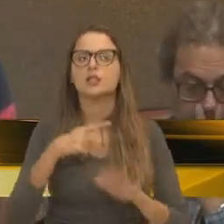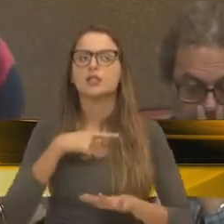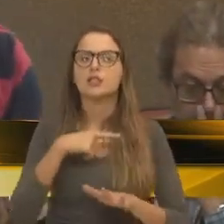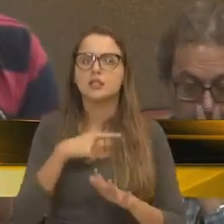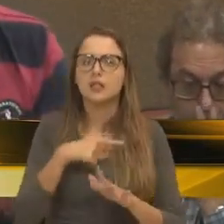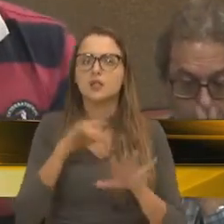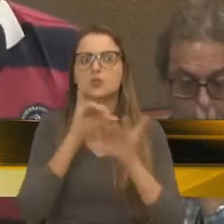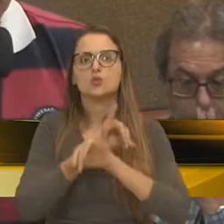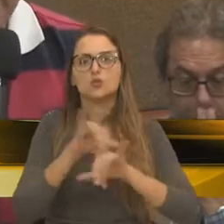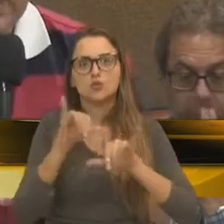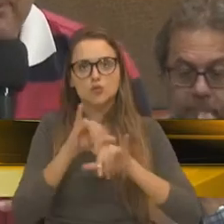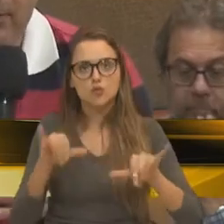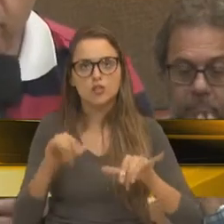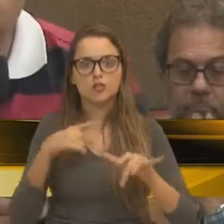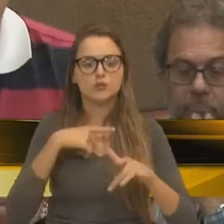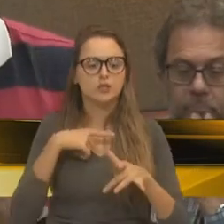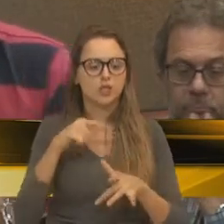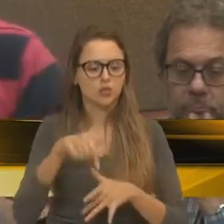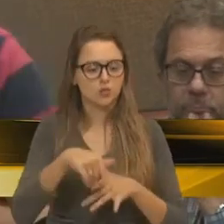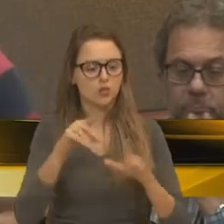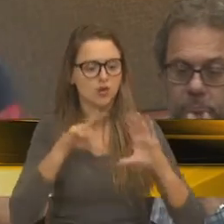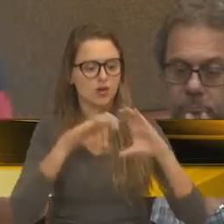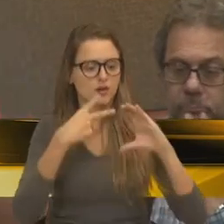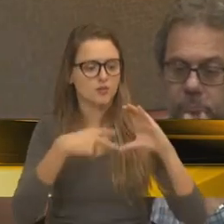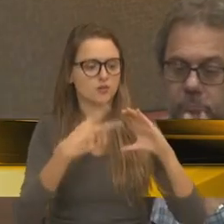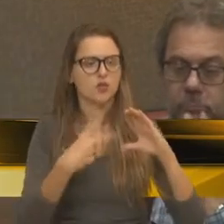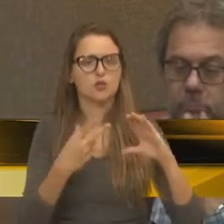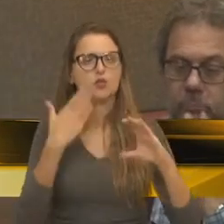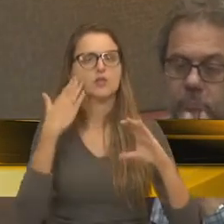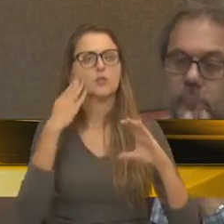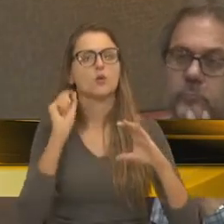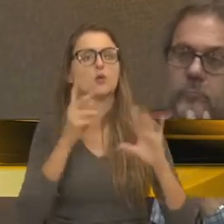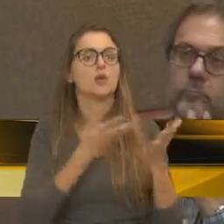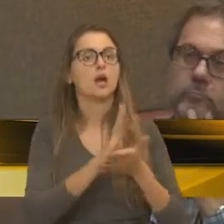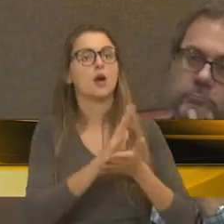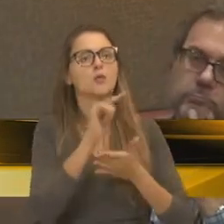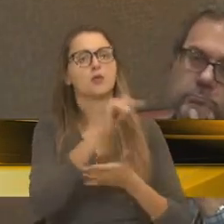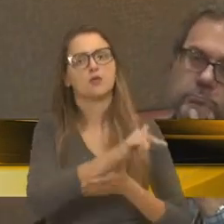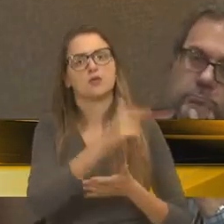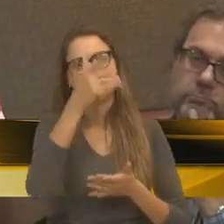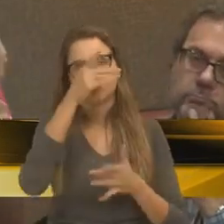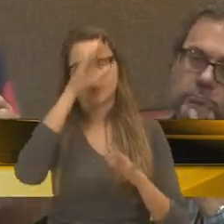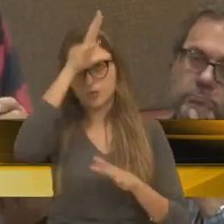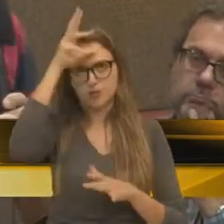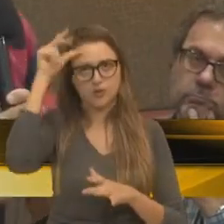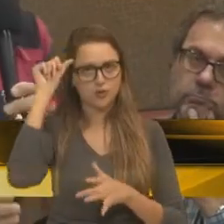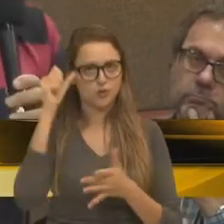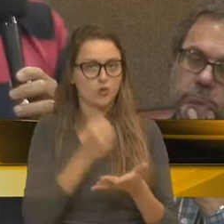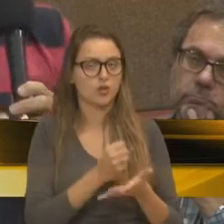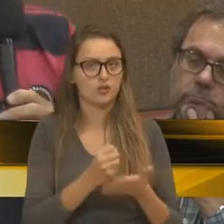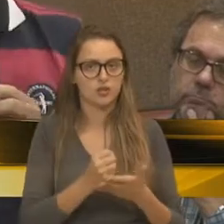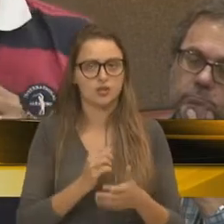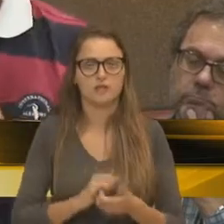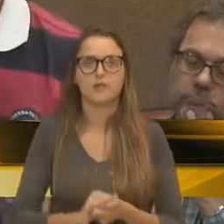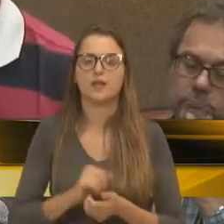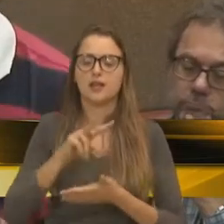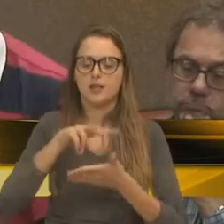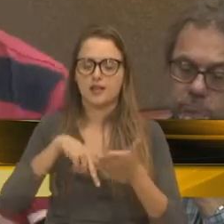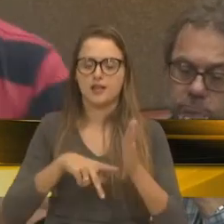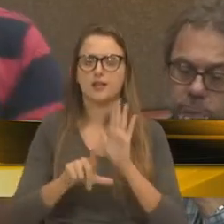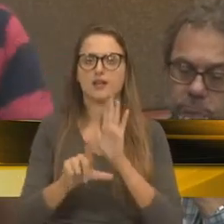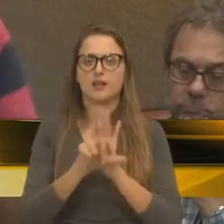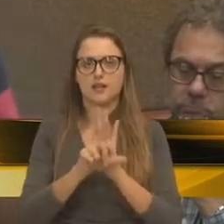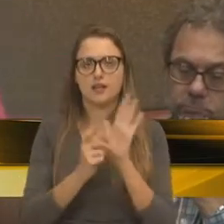publicidade esta casa para sabermos o que estamos autorizando o poder executivo a contratar pois bem a lei aprovada por unanimidade